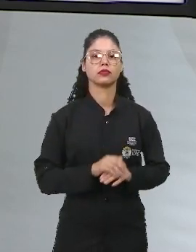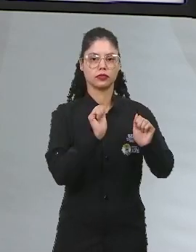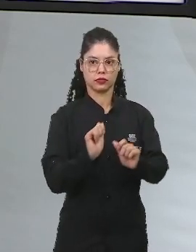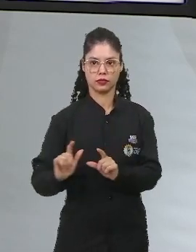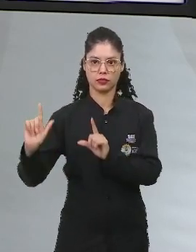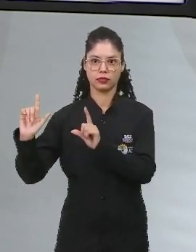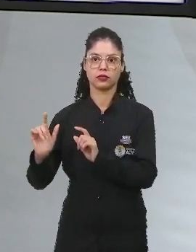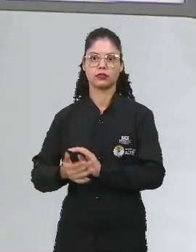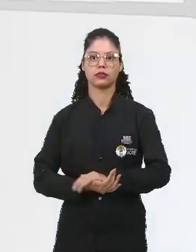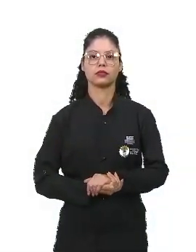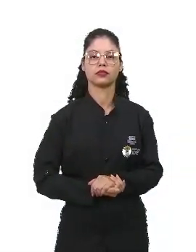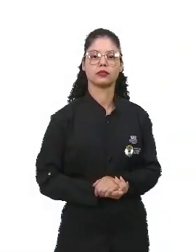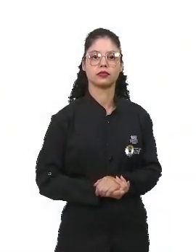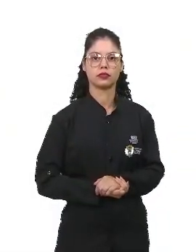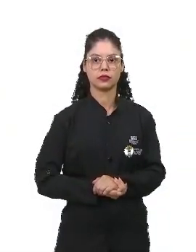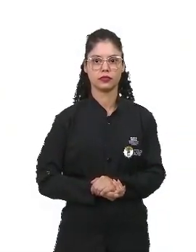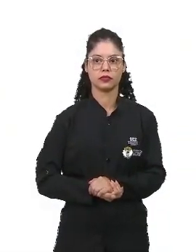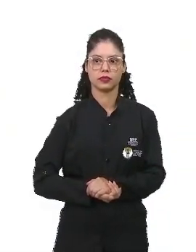acompanhe.